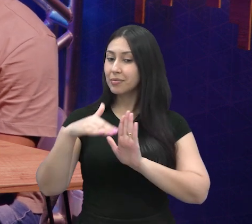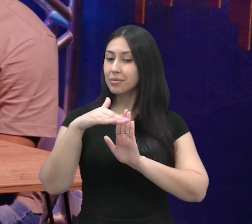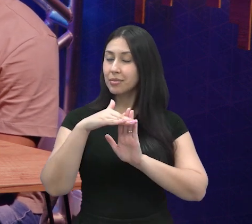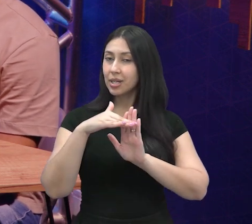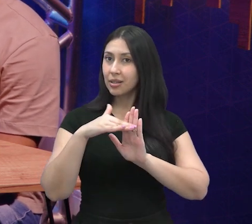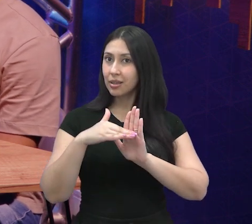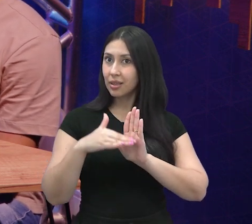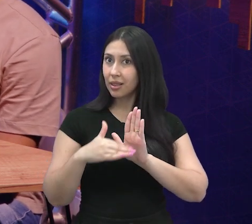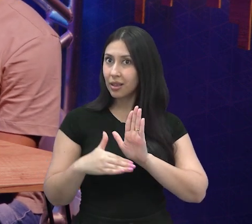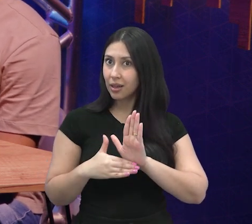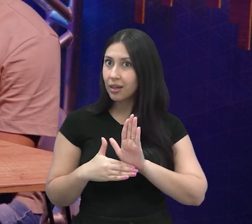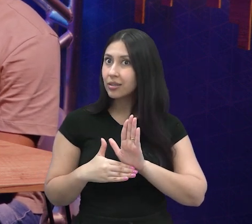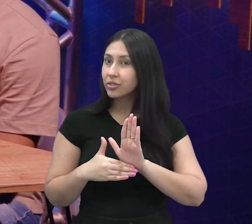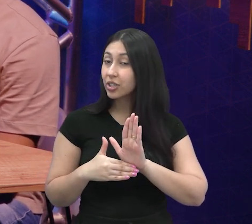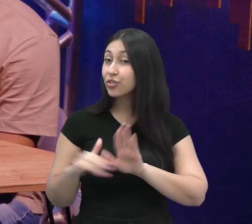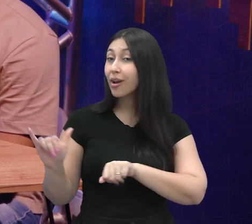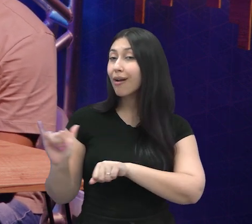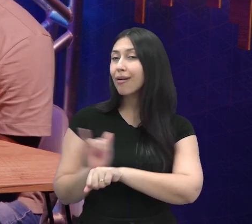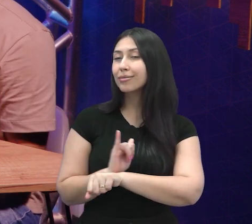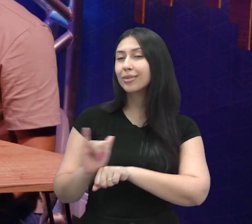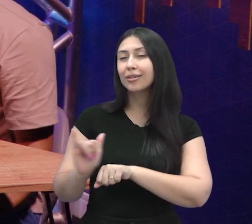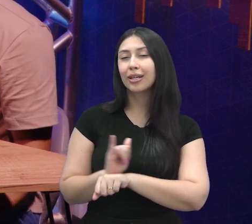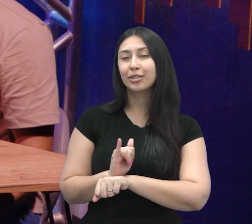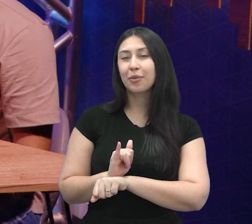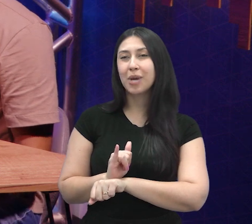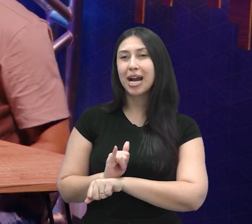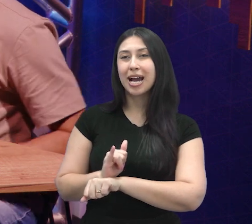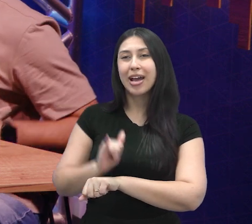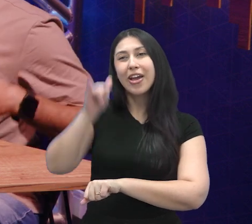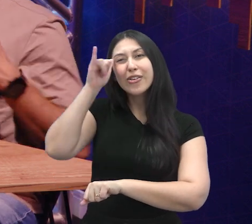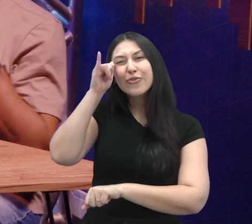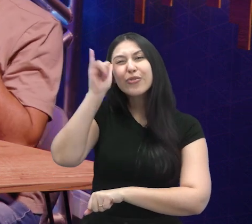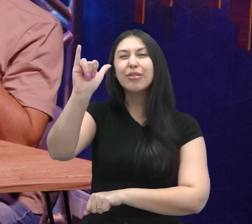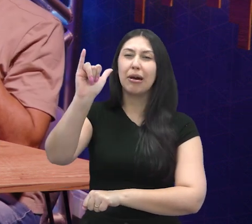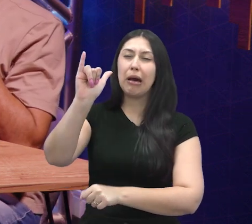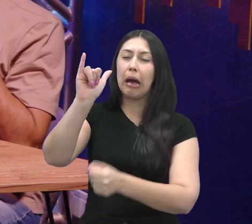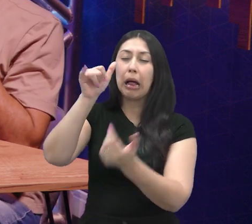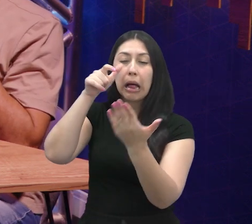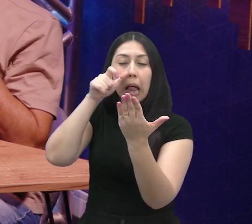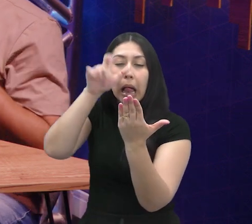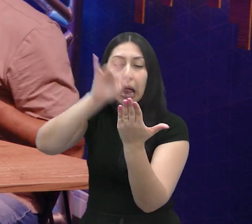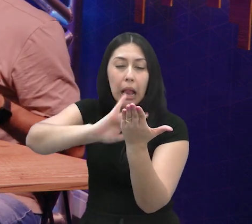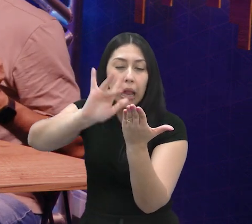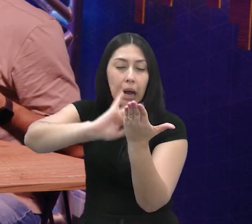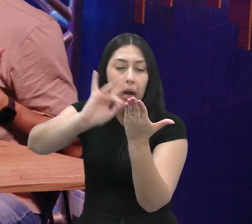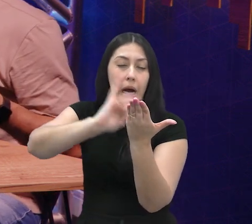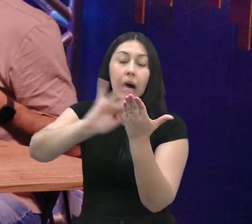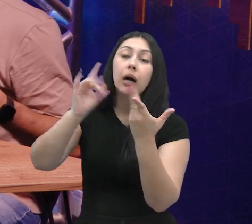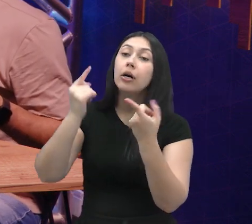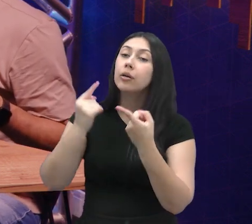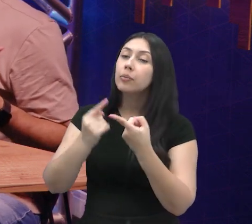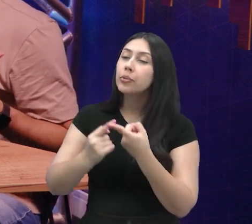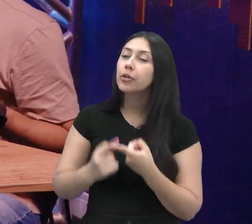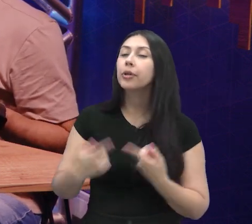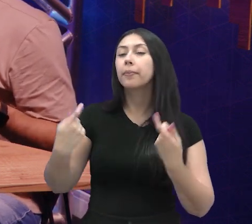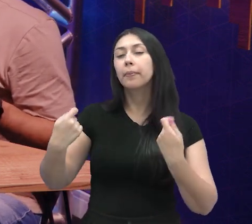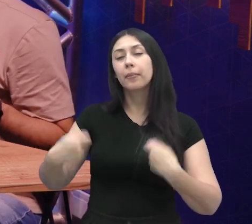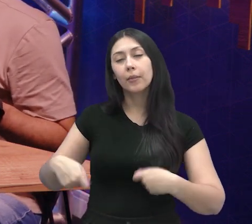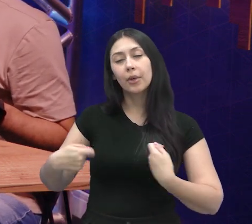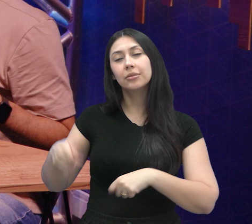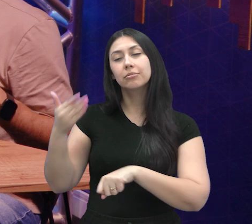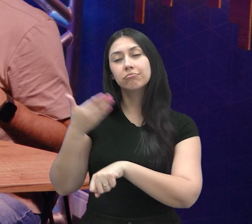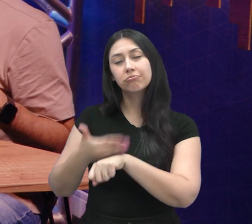vocês também de estratégias para quebrar esse ciclo, né? Porque você precisa se